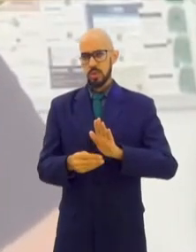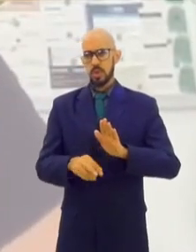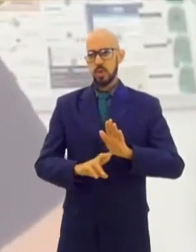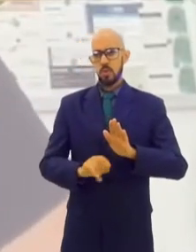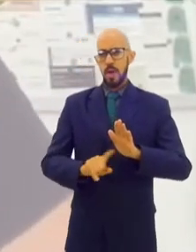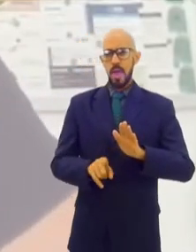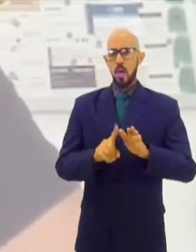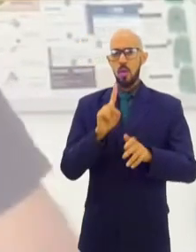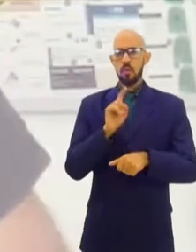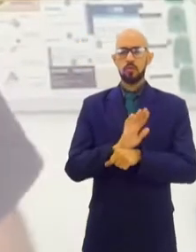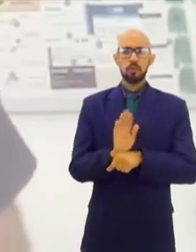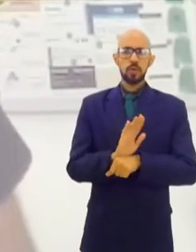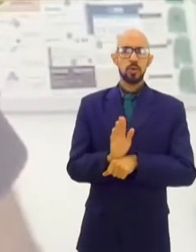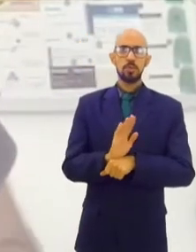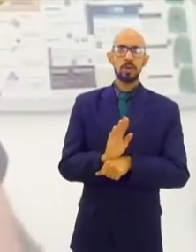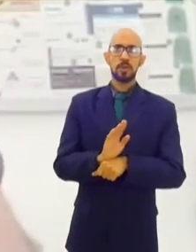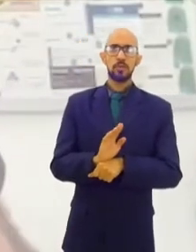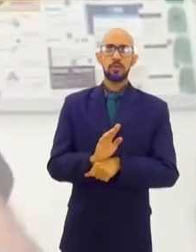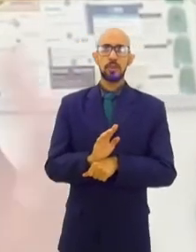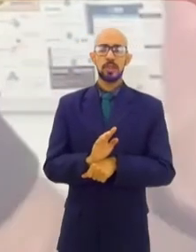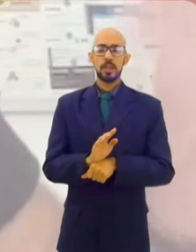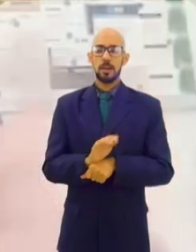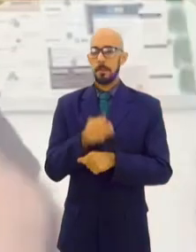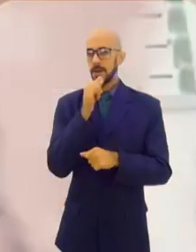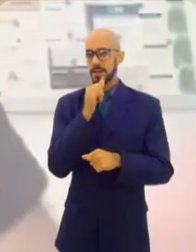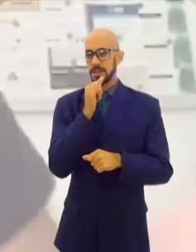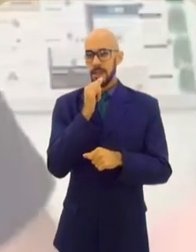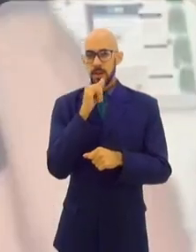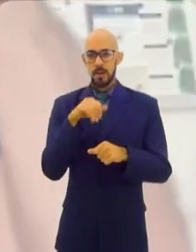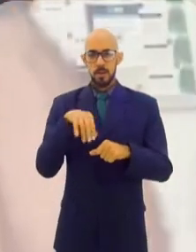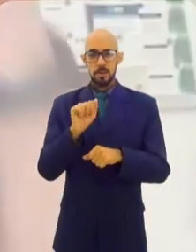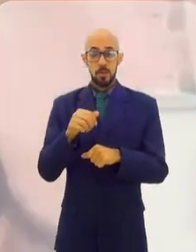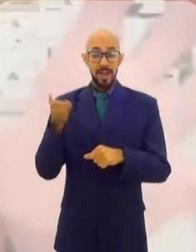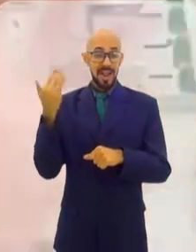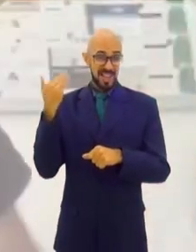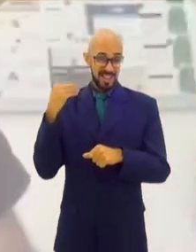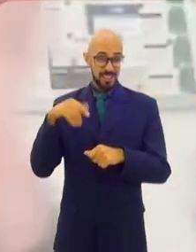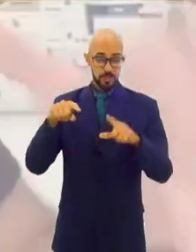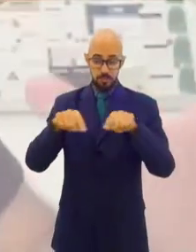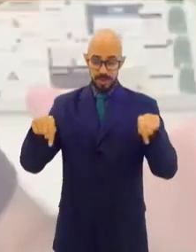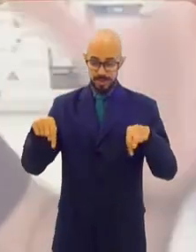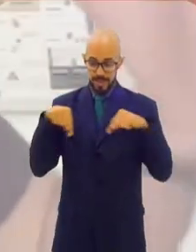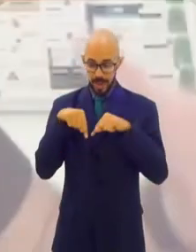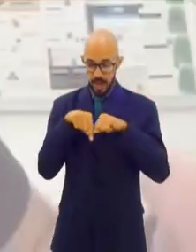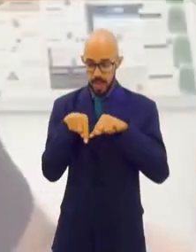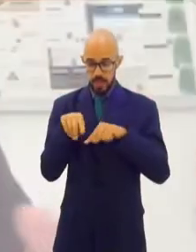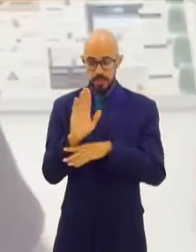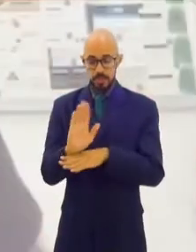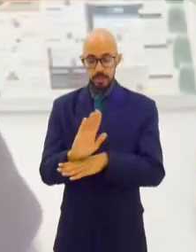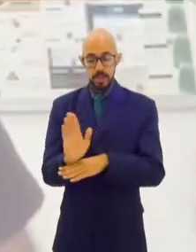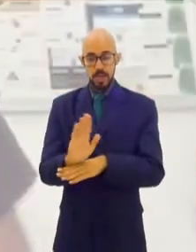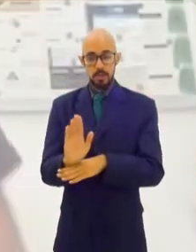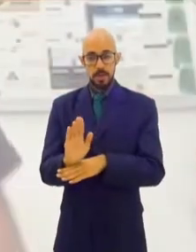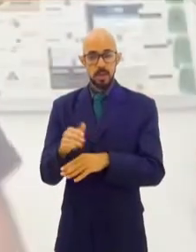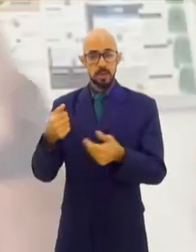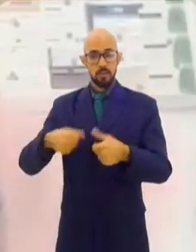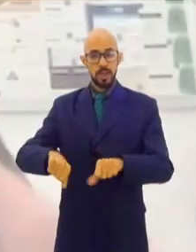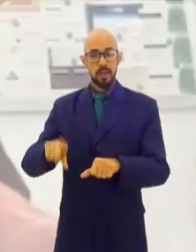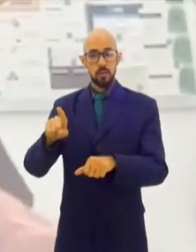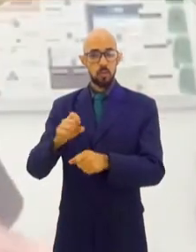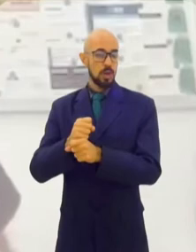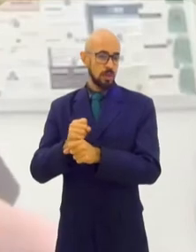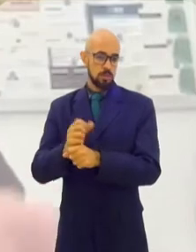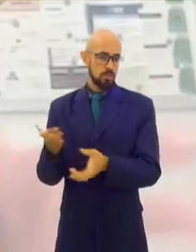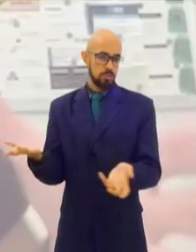vai passar um não tem mais um filme que fica numa sala de cinema vamos falar agora do Físico também